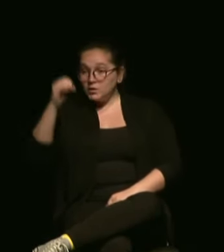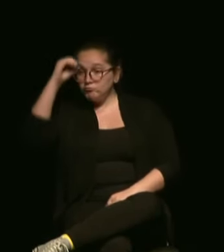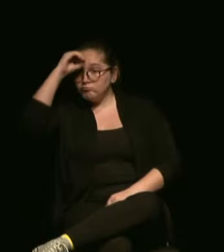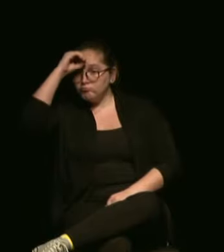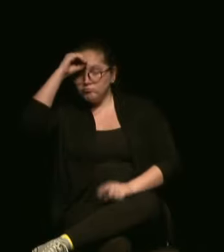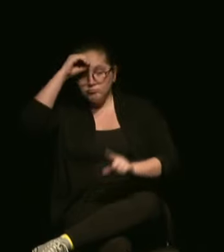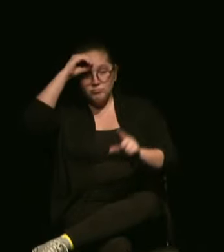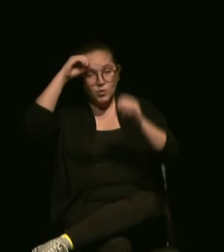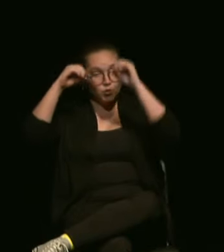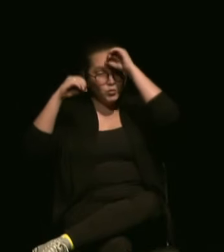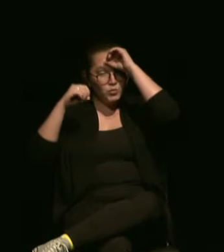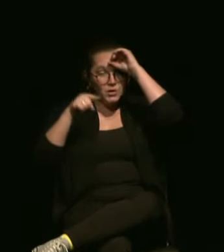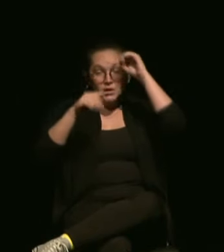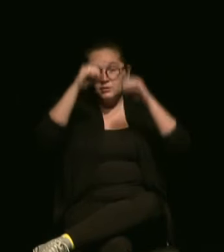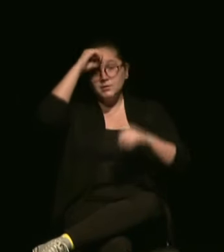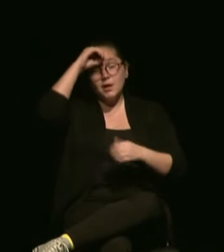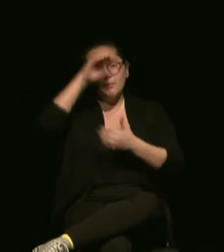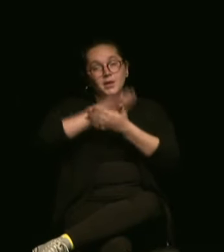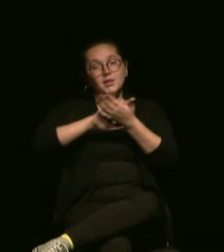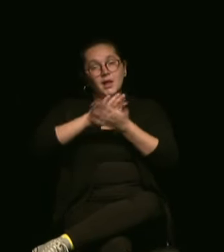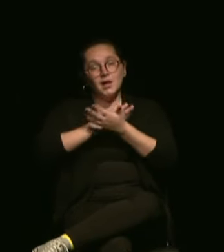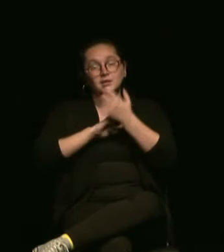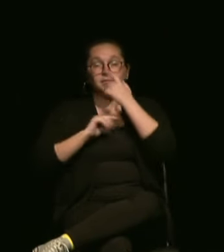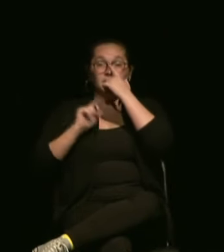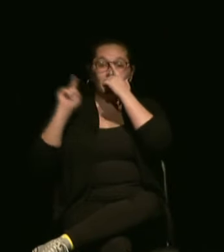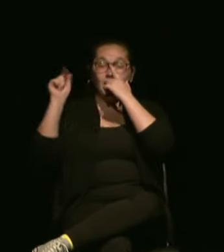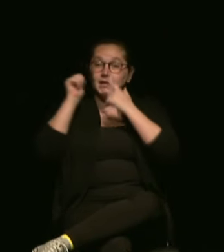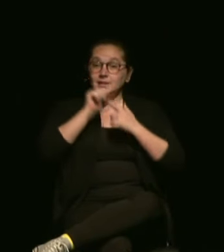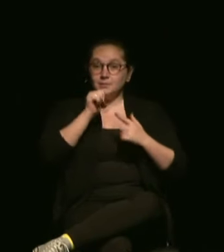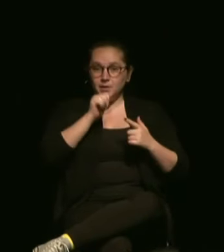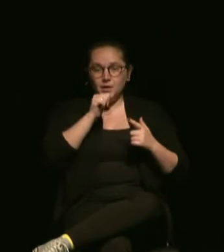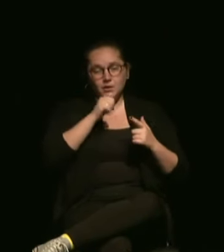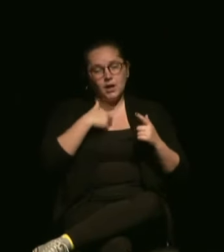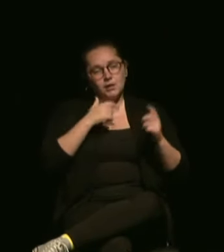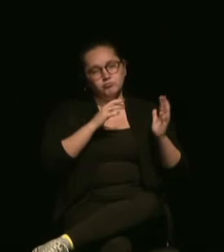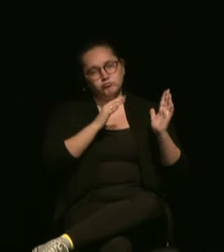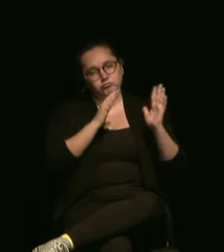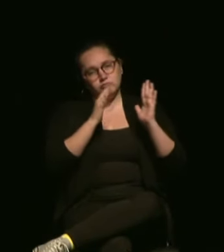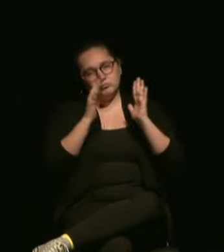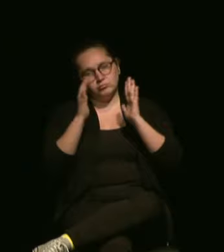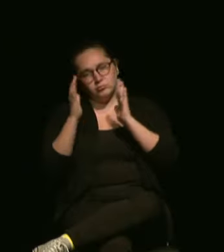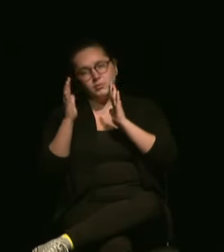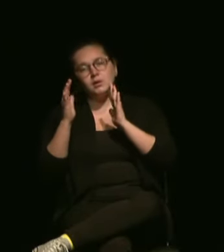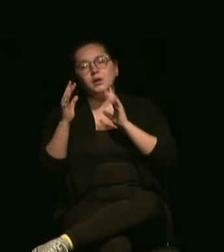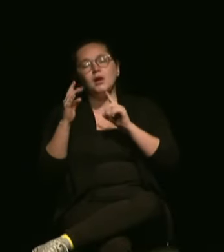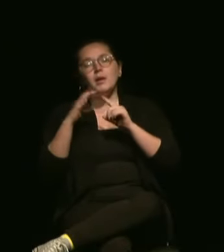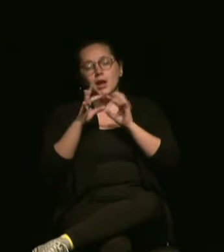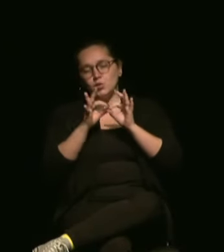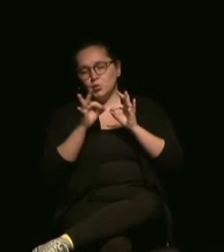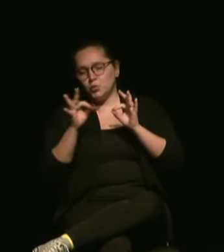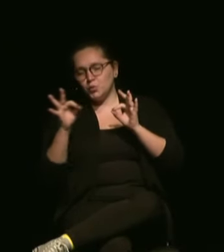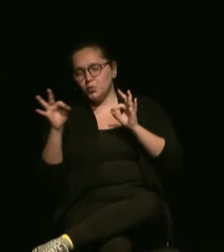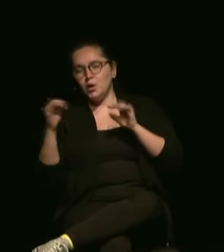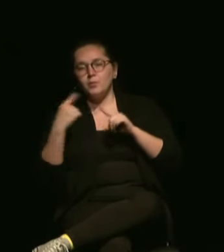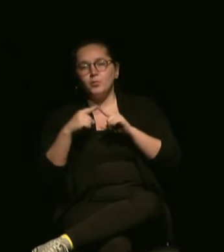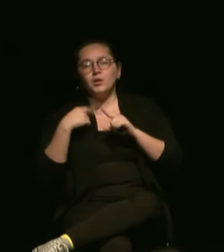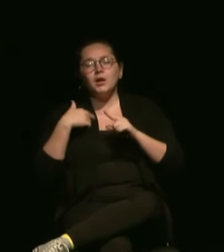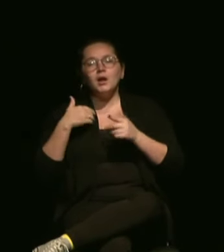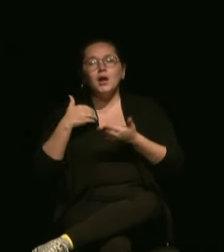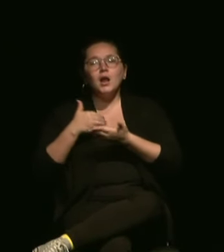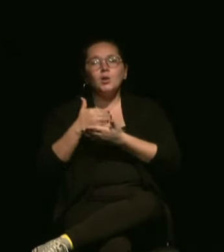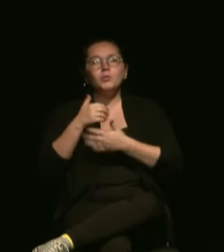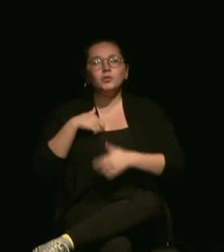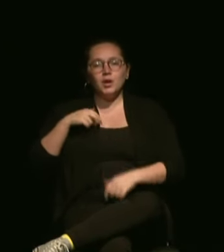saber. A sequência dessa menina é um pouco maior. Ela começa com o Coutinho entrando